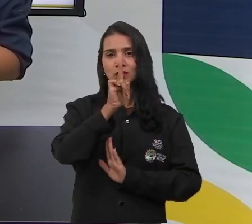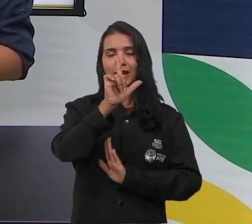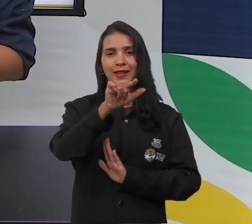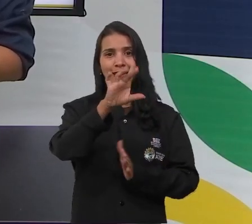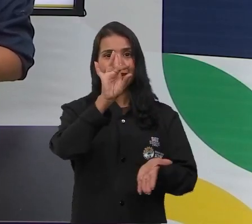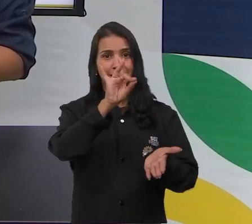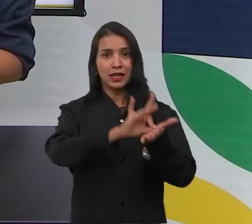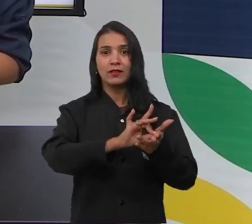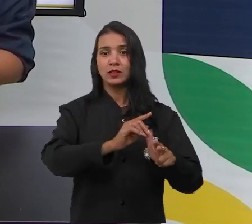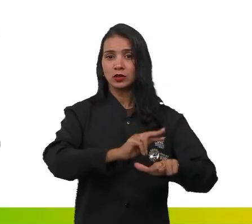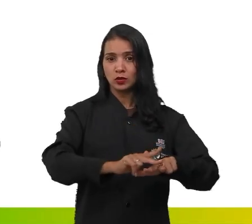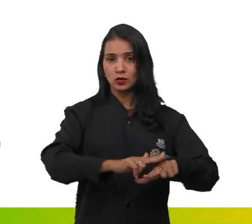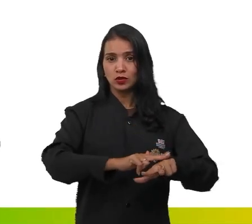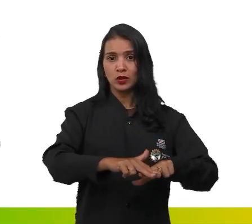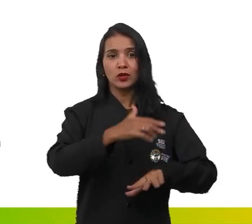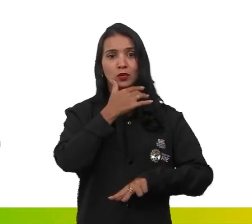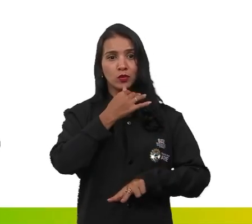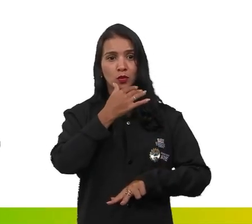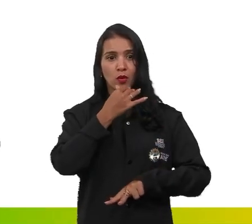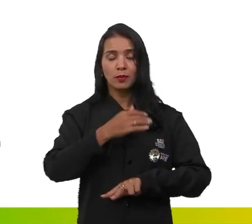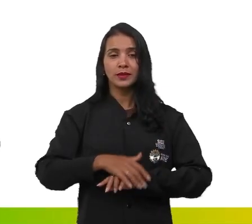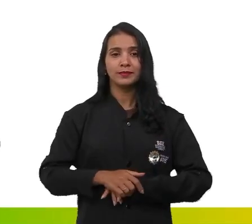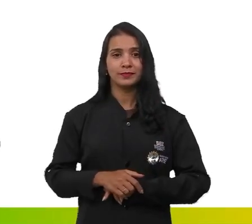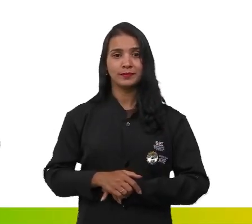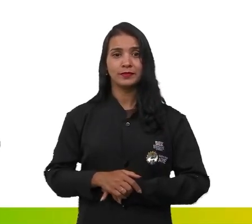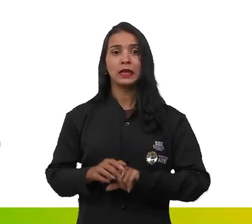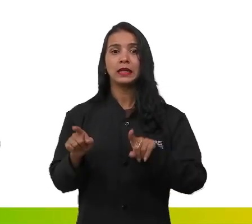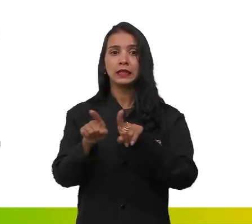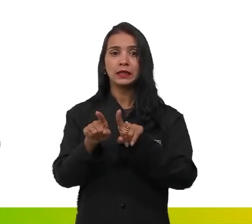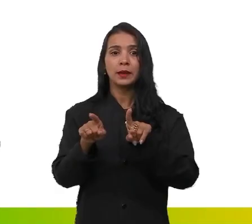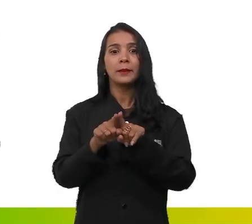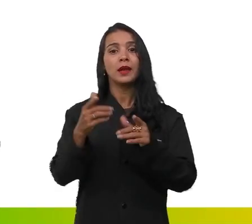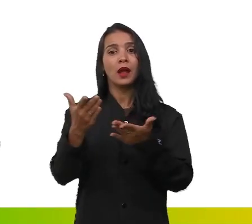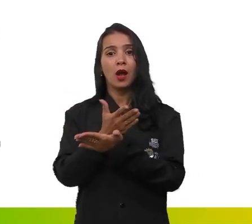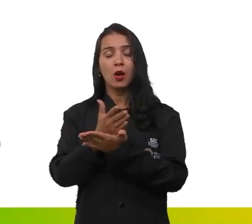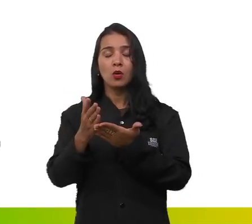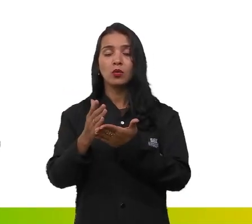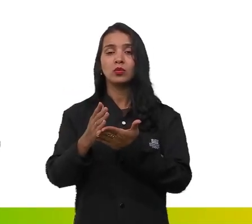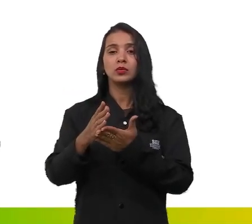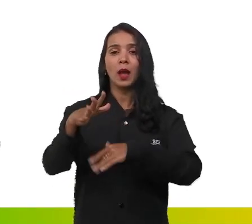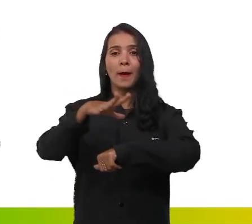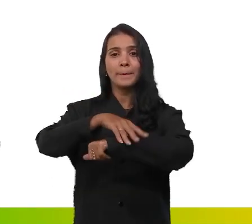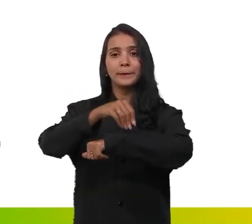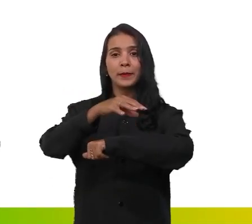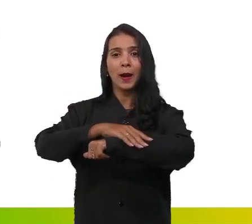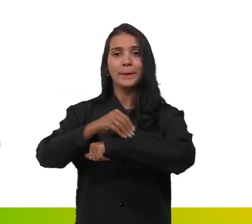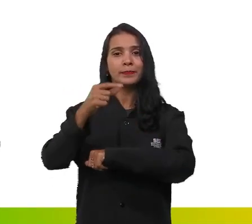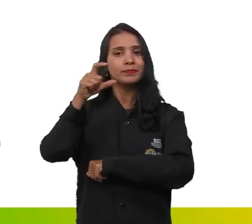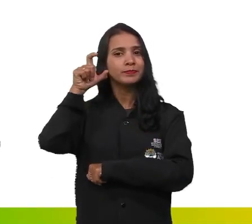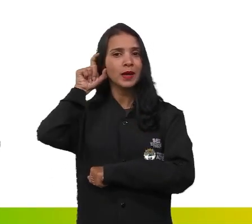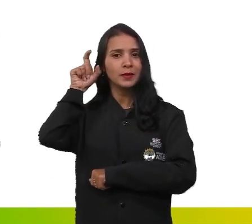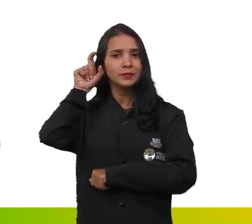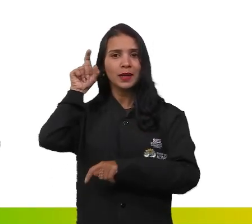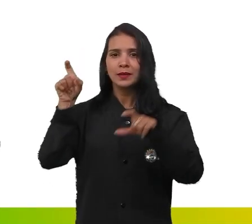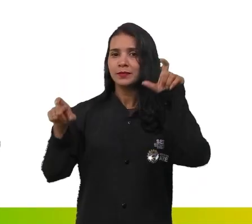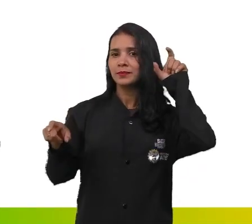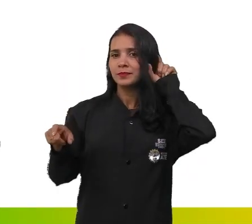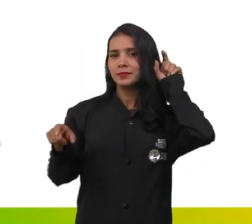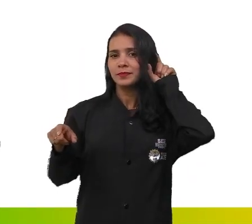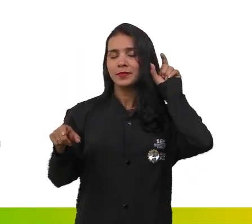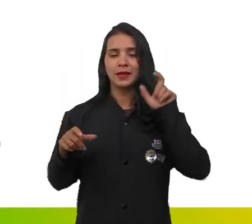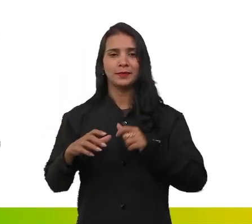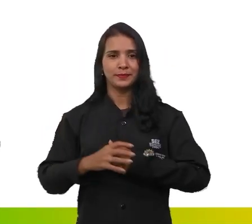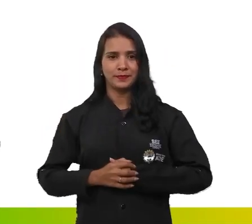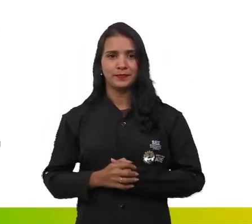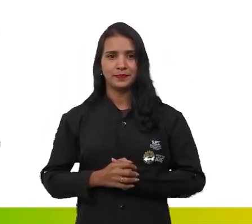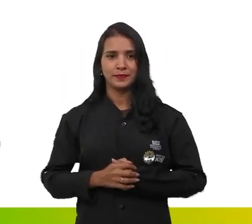a sexualidade deles. E temos alguns casos de pelos nas orelhas e genes relacionados a